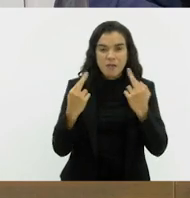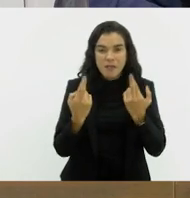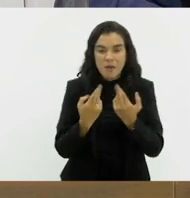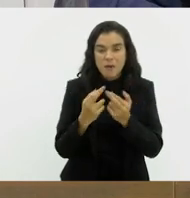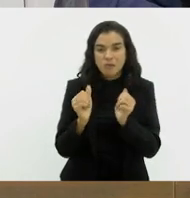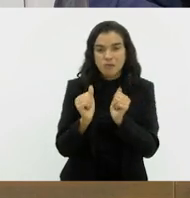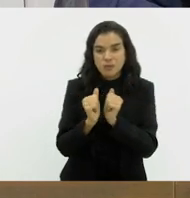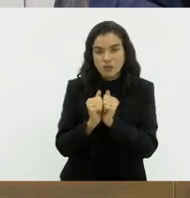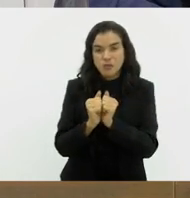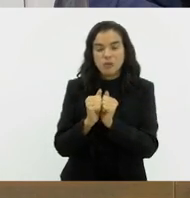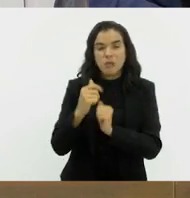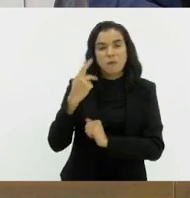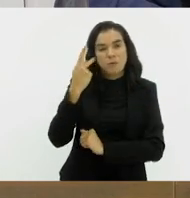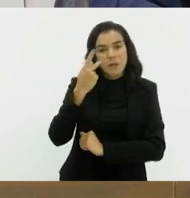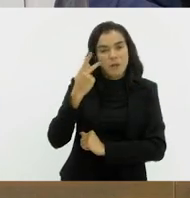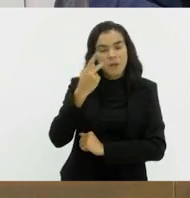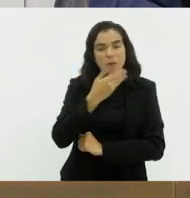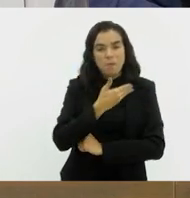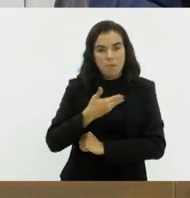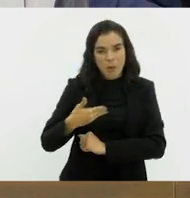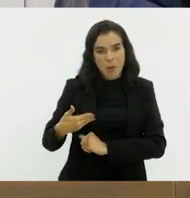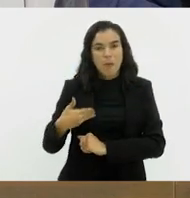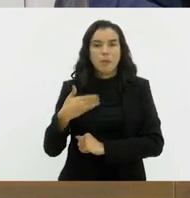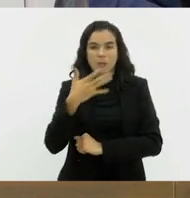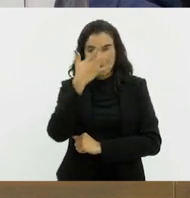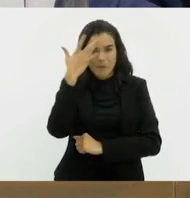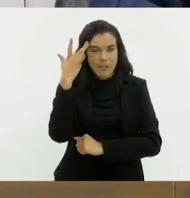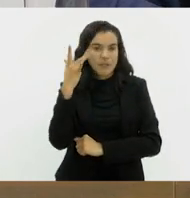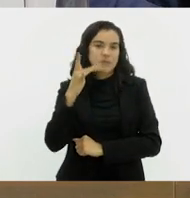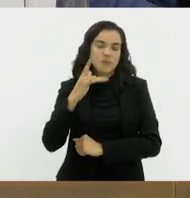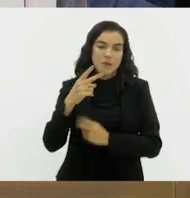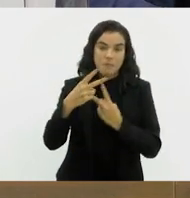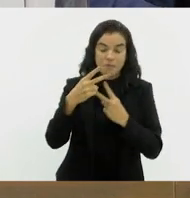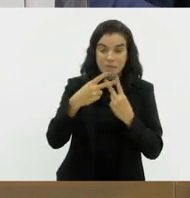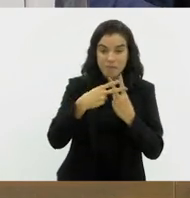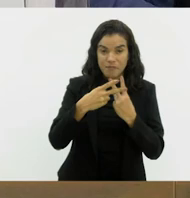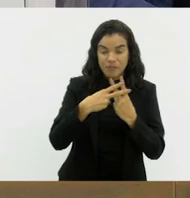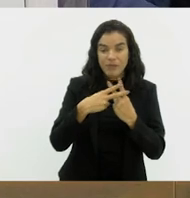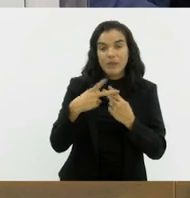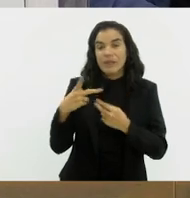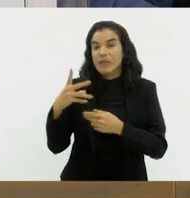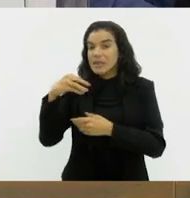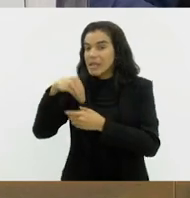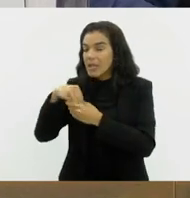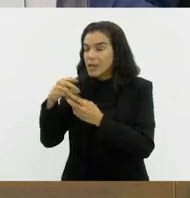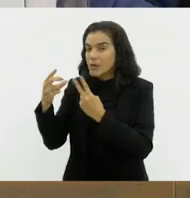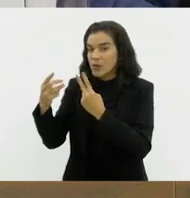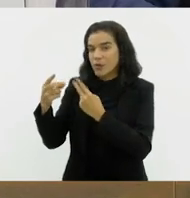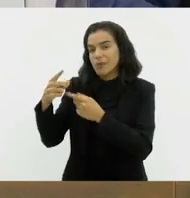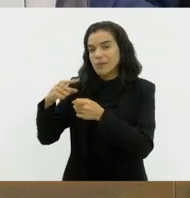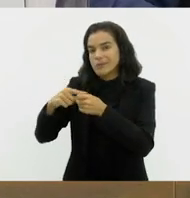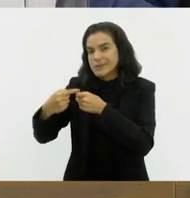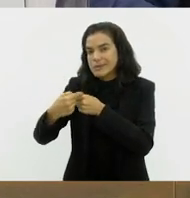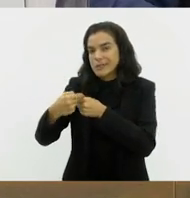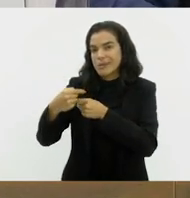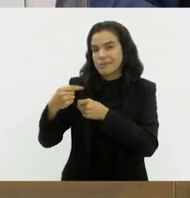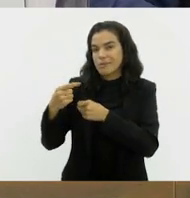PNASP, a informação com base nas atenções primárias dos municípios onde tem prisão,